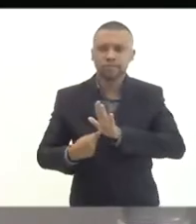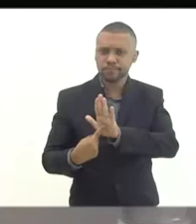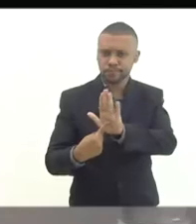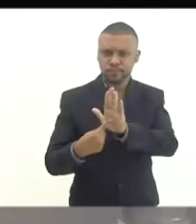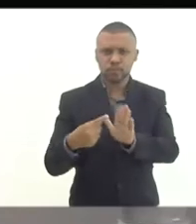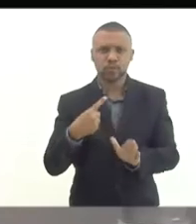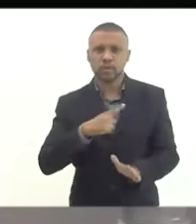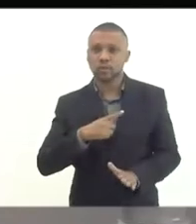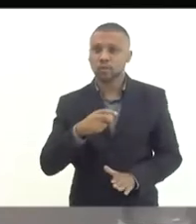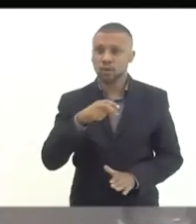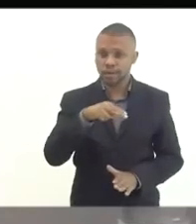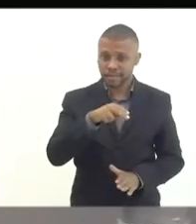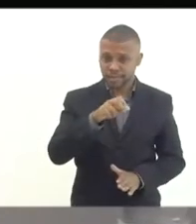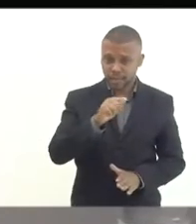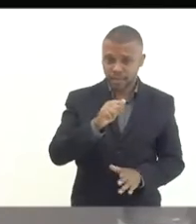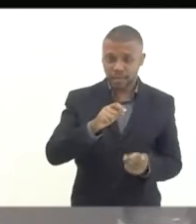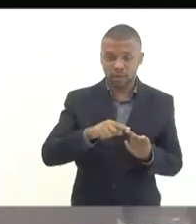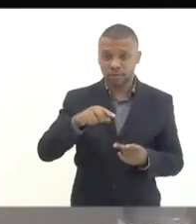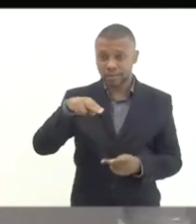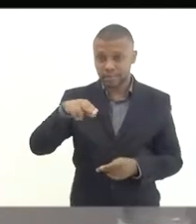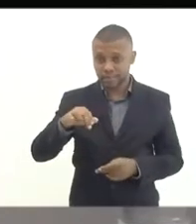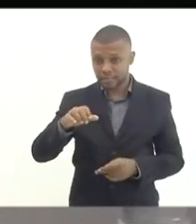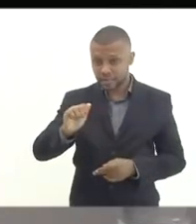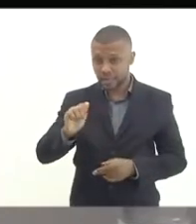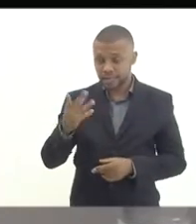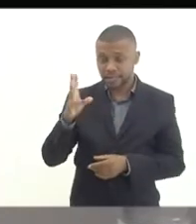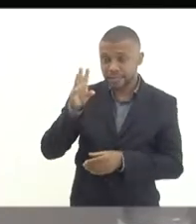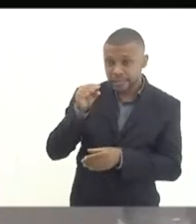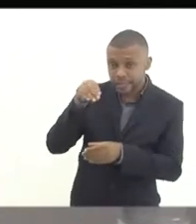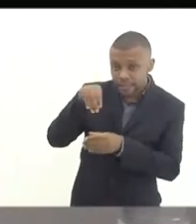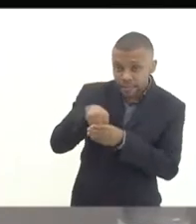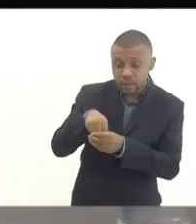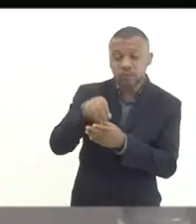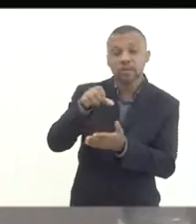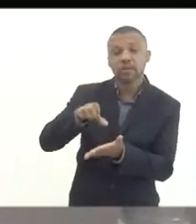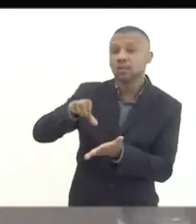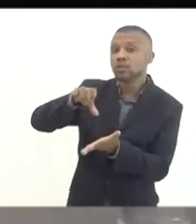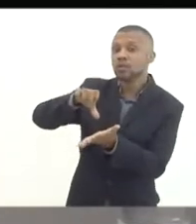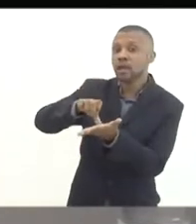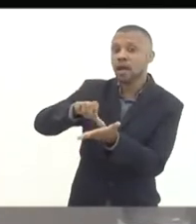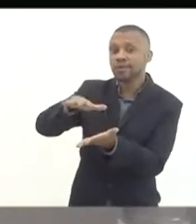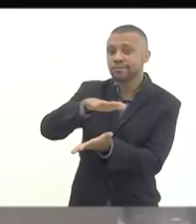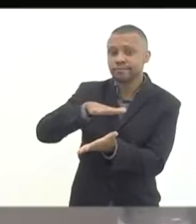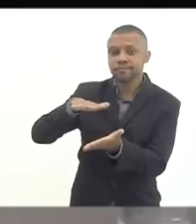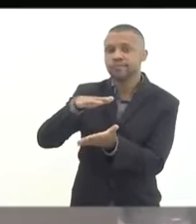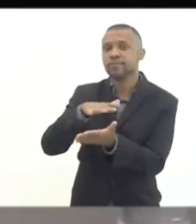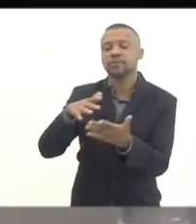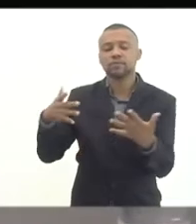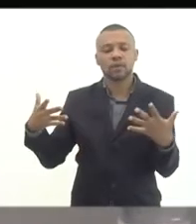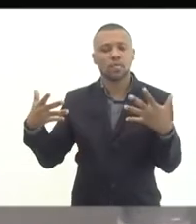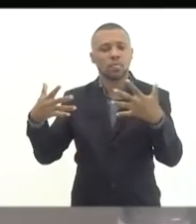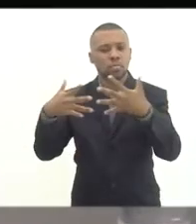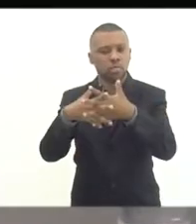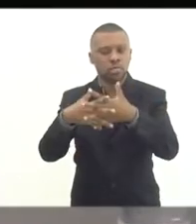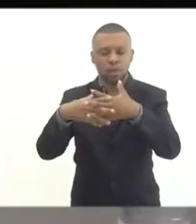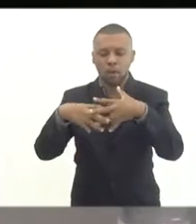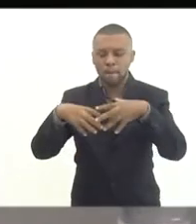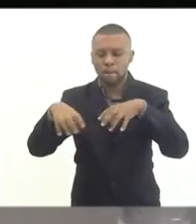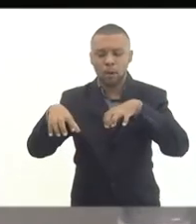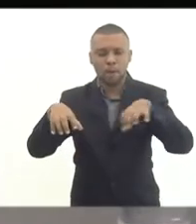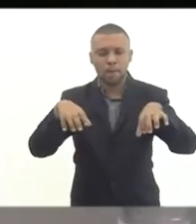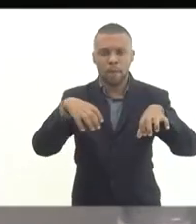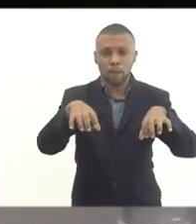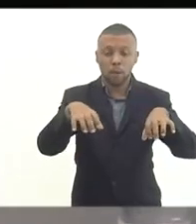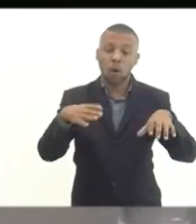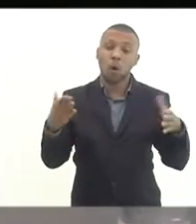raio.na atuando dentro das nossas unidades de alta complexidade hoje a gente